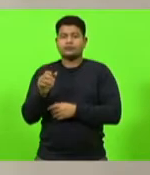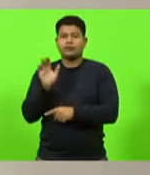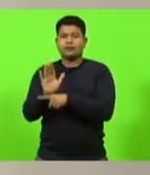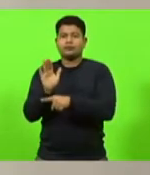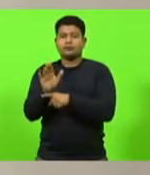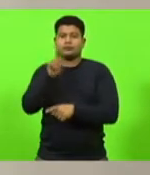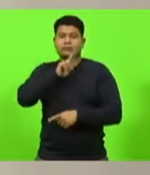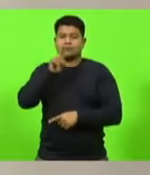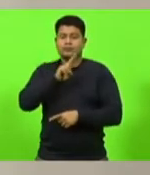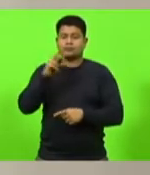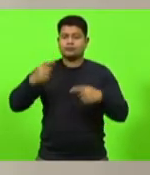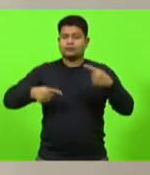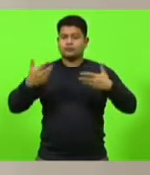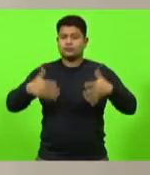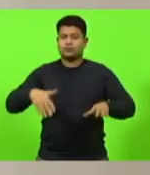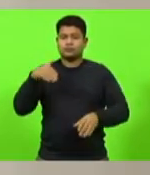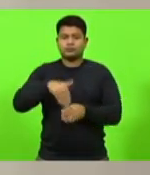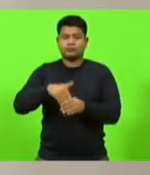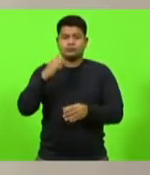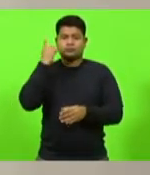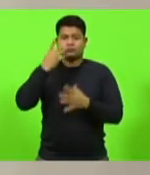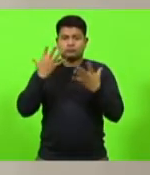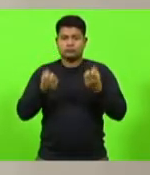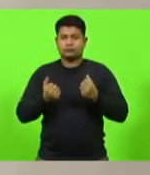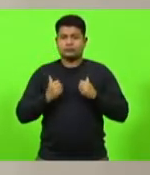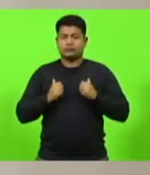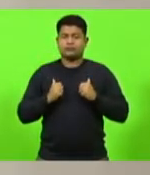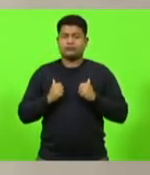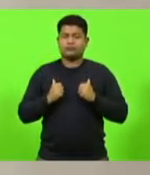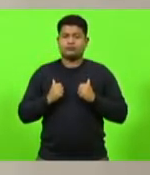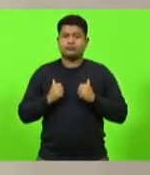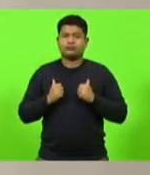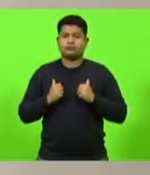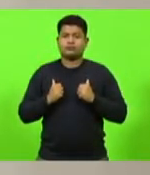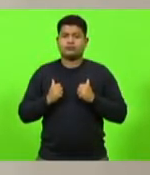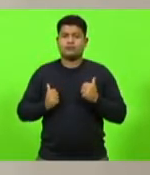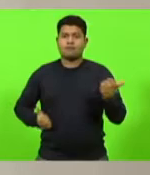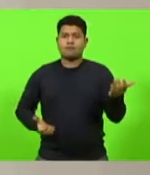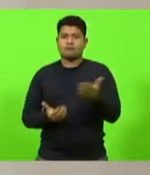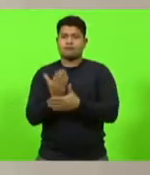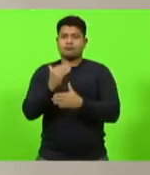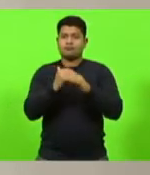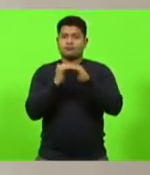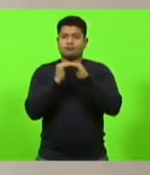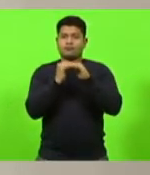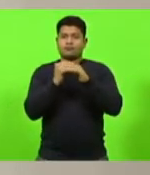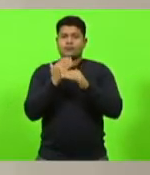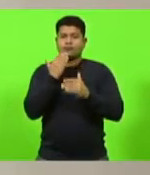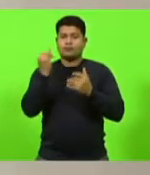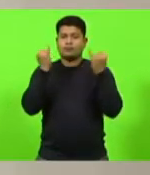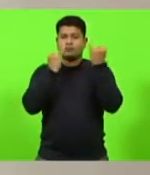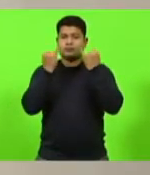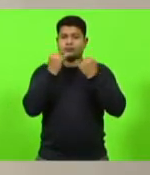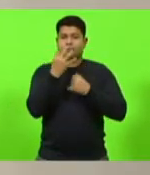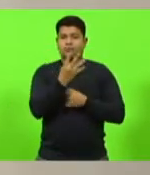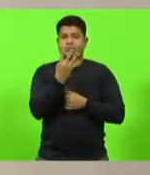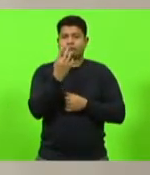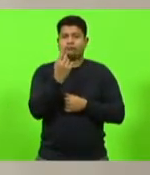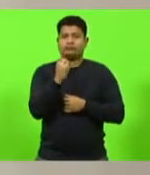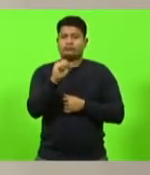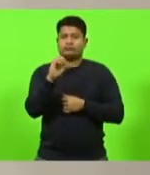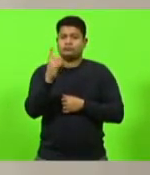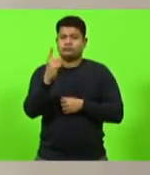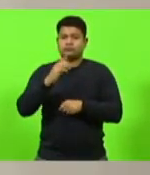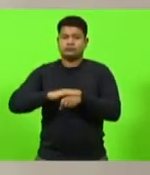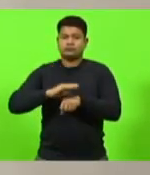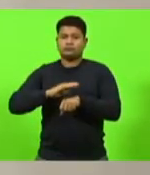quem queira discutir, em votação, deputados que aprovam, permaneçam como se encontram. Aprovado por unanimidade. Pedido de informação 481,